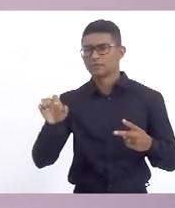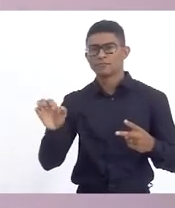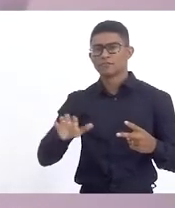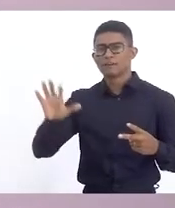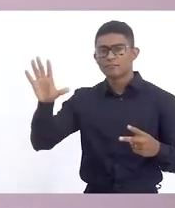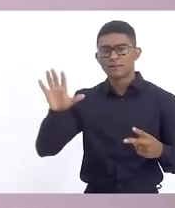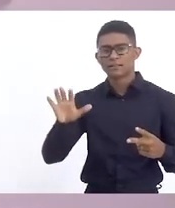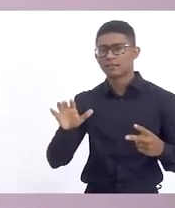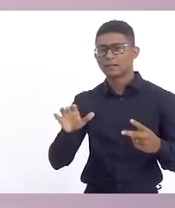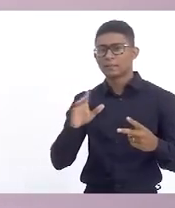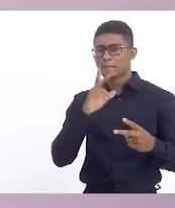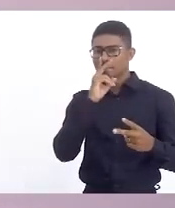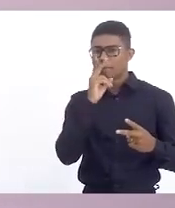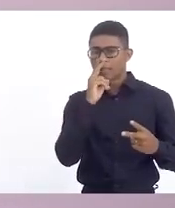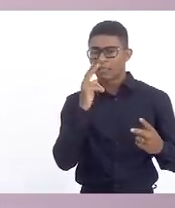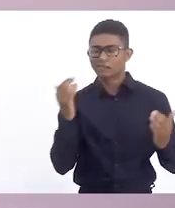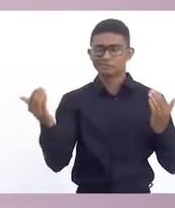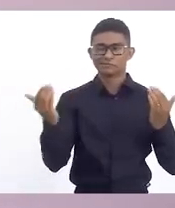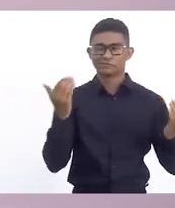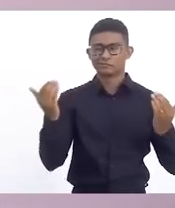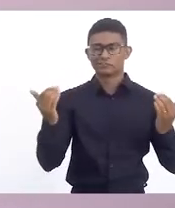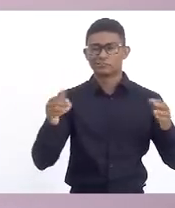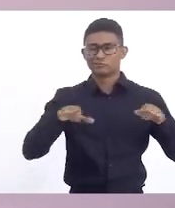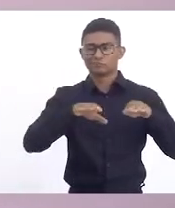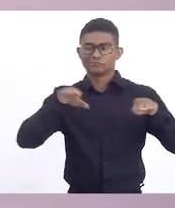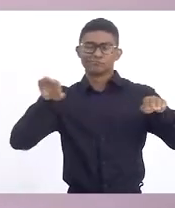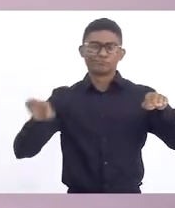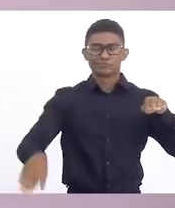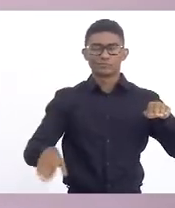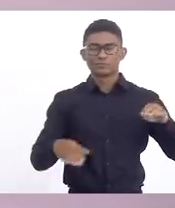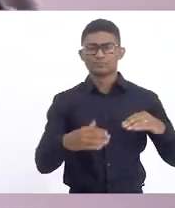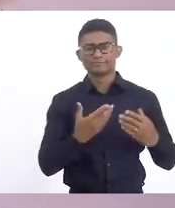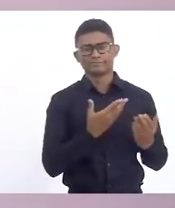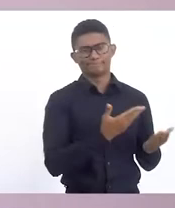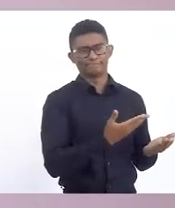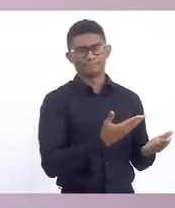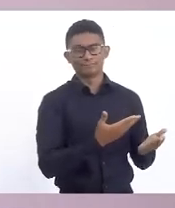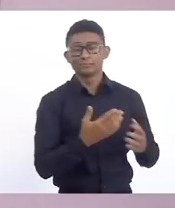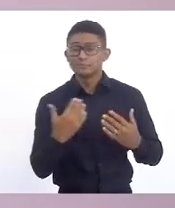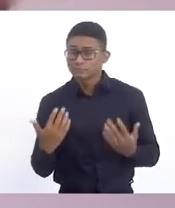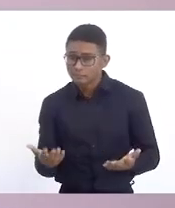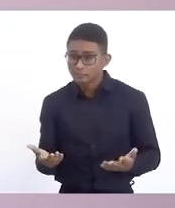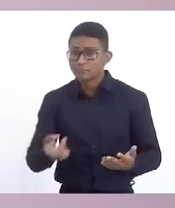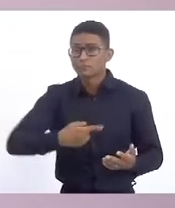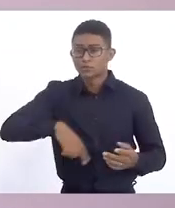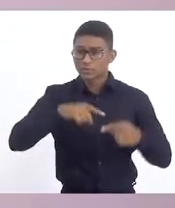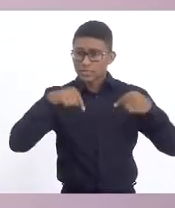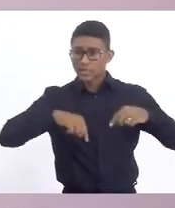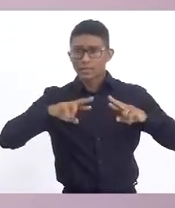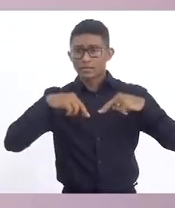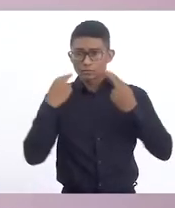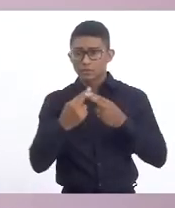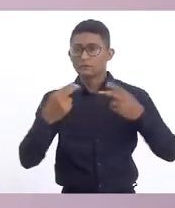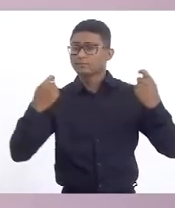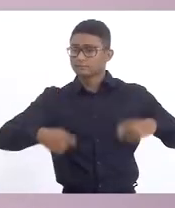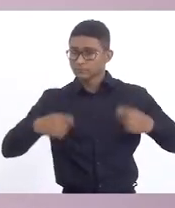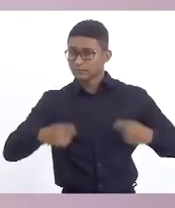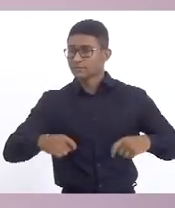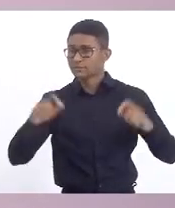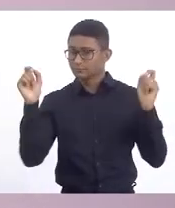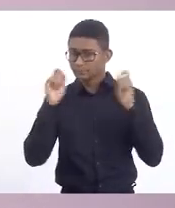do Rolos, ou que mora na periferia da Baixada Fluminense. Então, é nesse critério que nós, aqui da comissão, também estamos